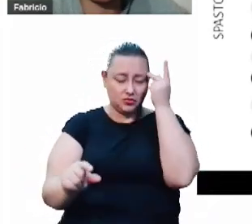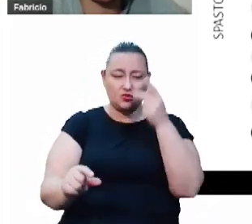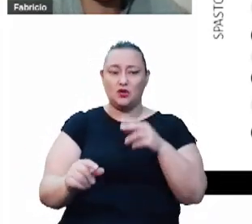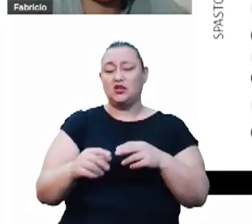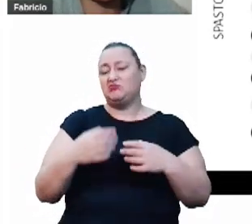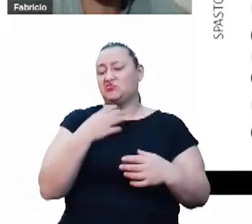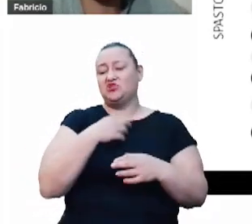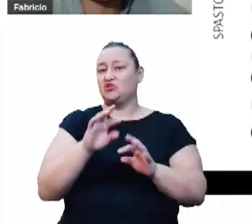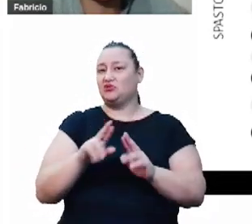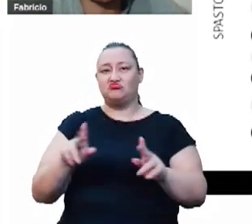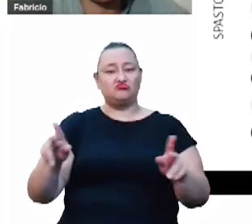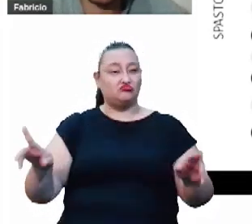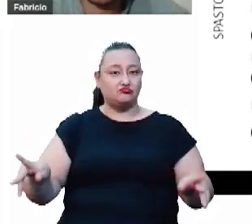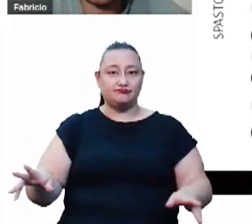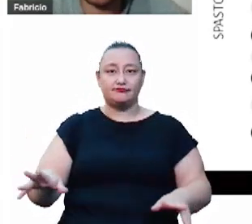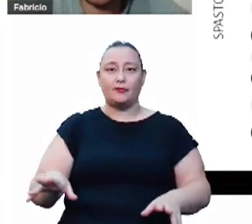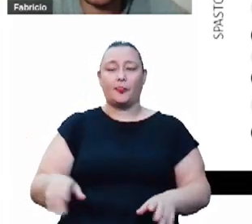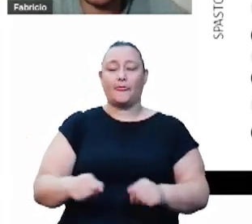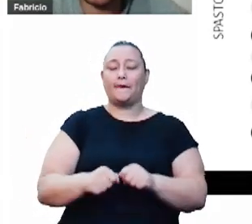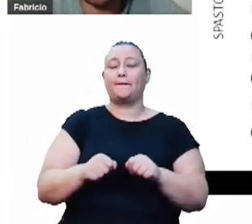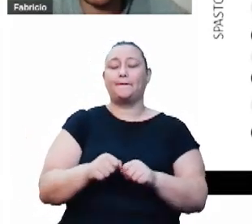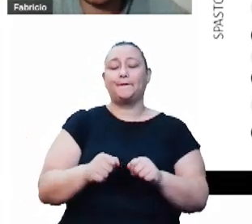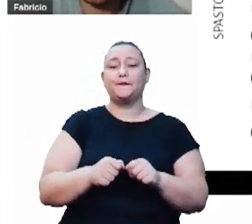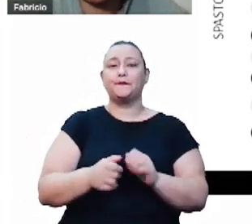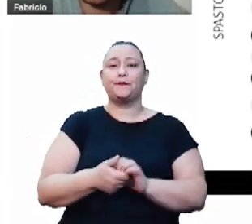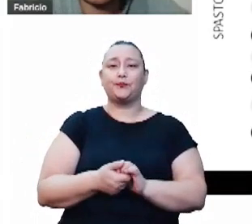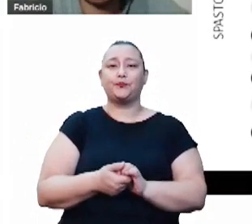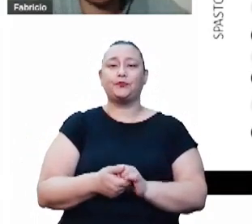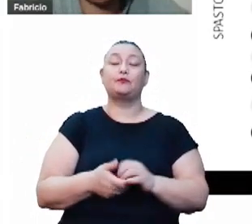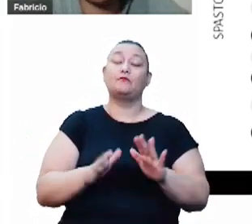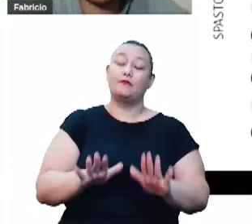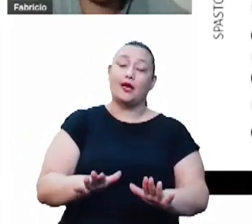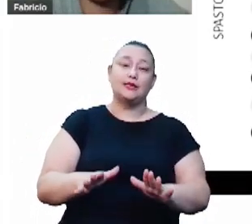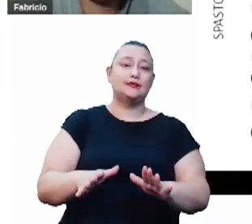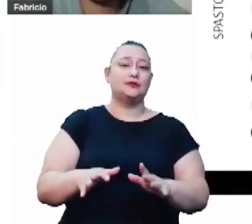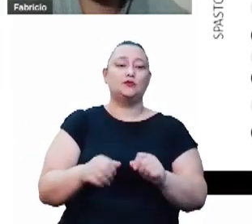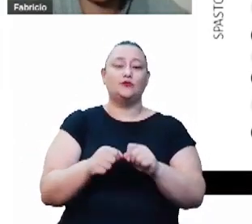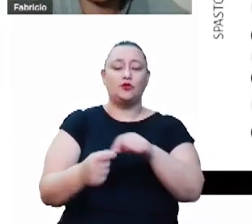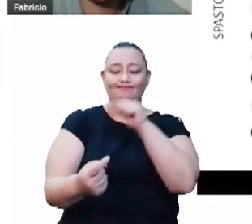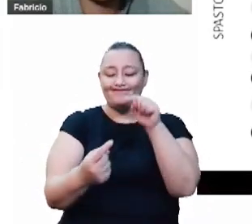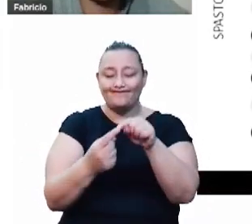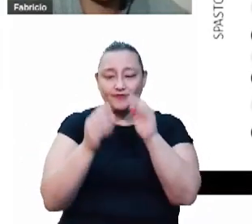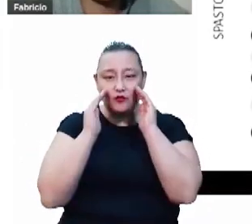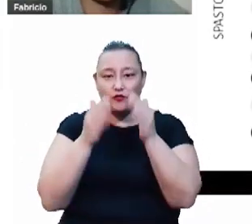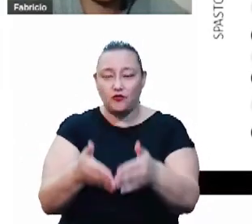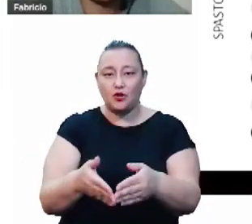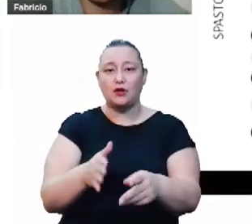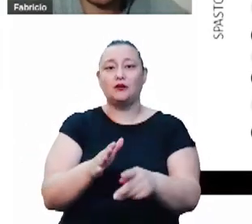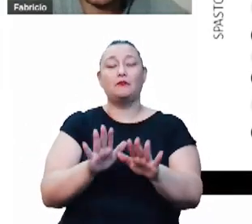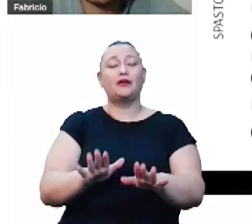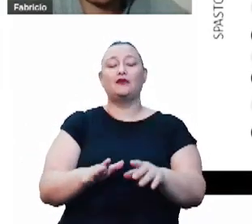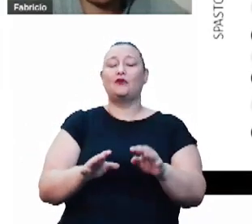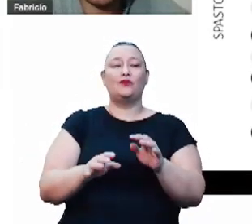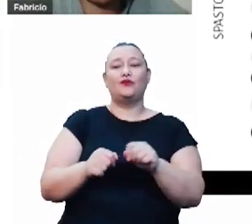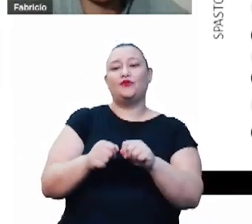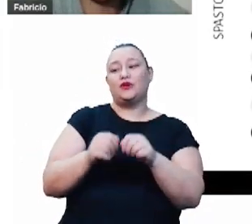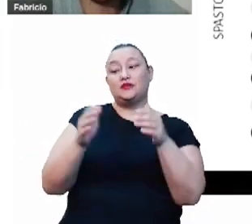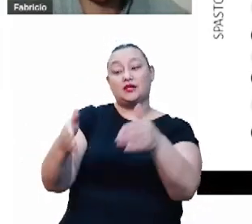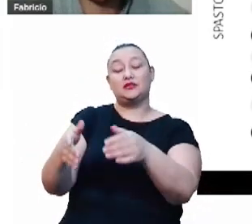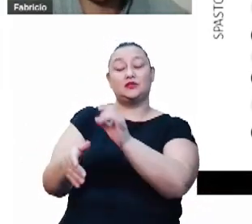diferença estatística na hora de fazer a avaliação, porém ele não foi efetivo, tá? Então não funcionou